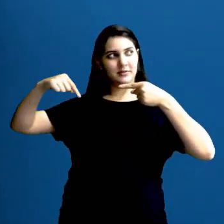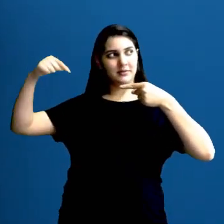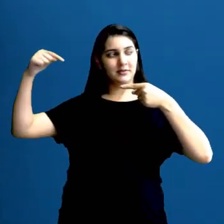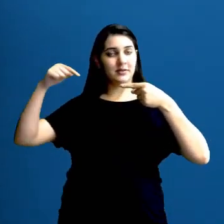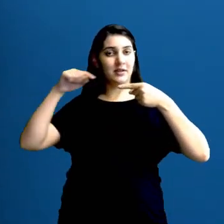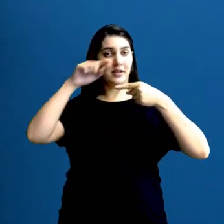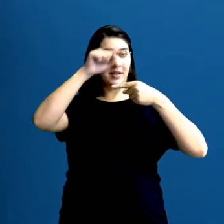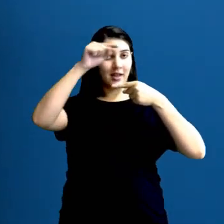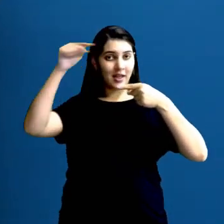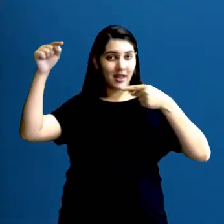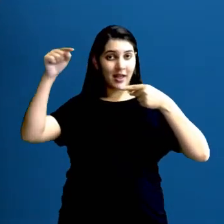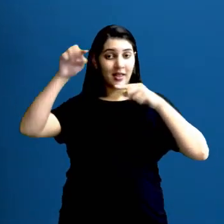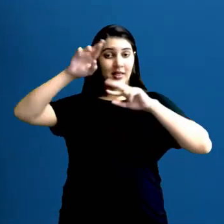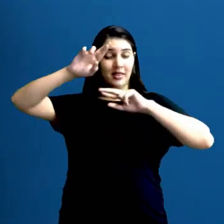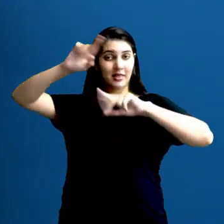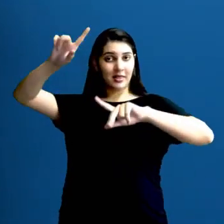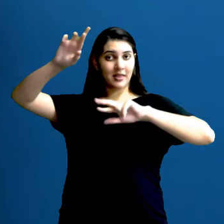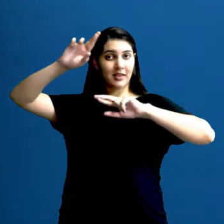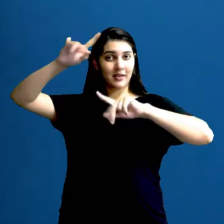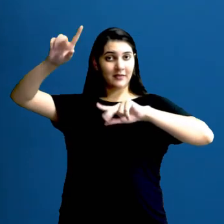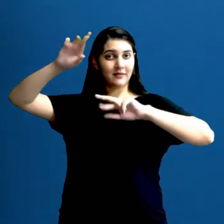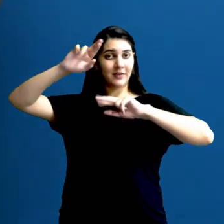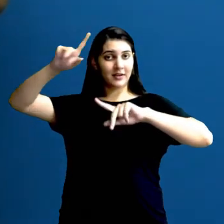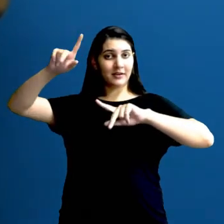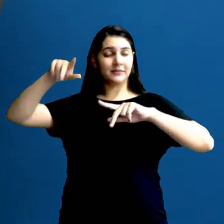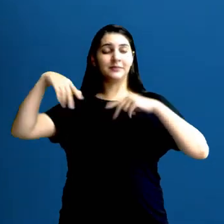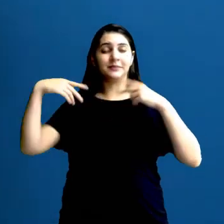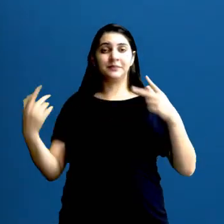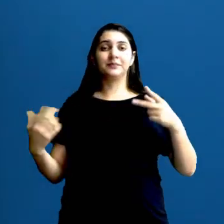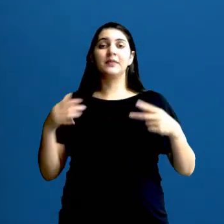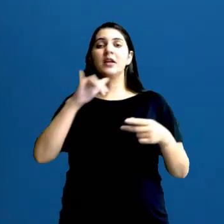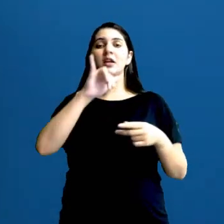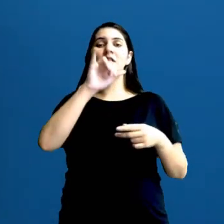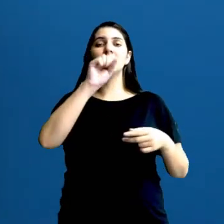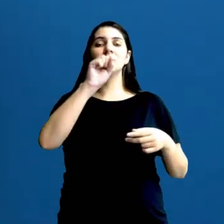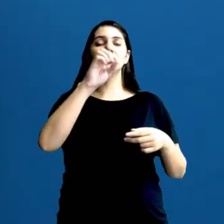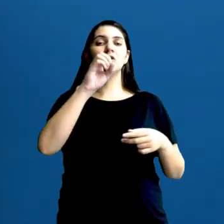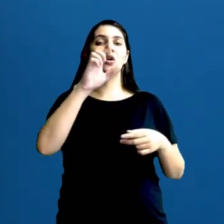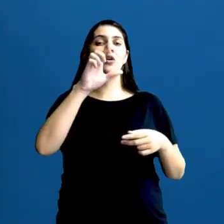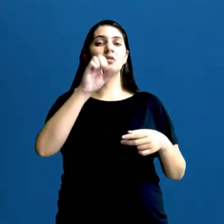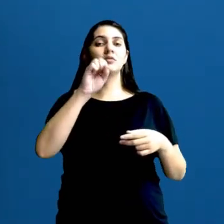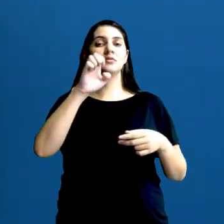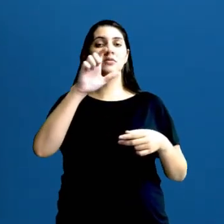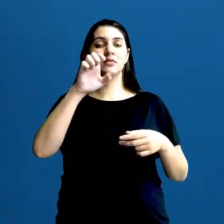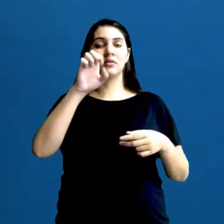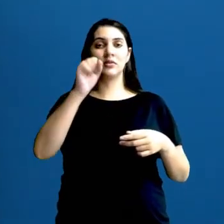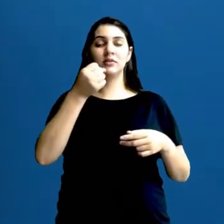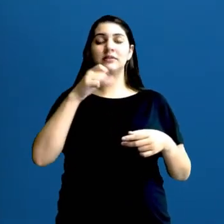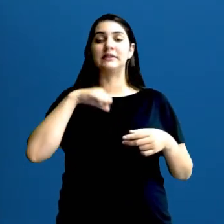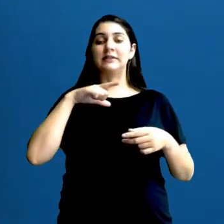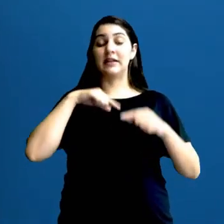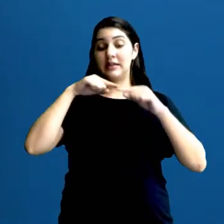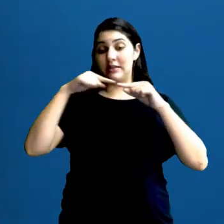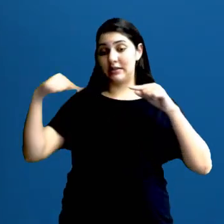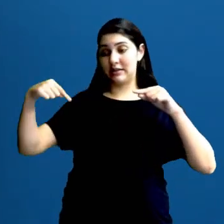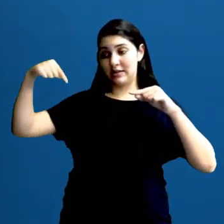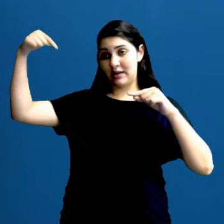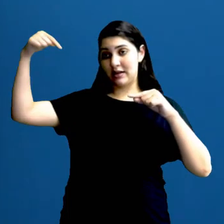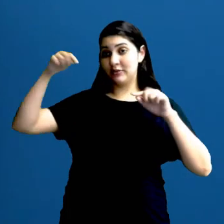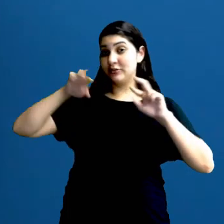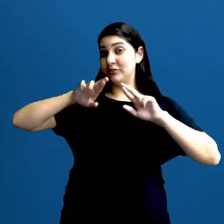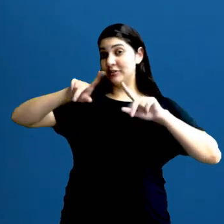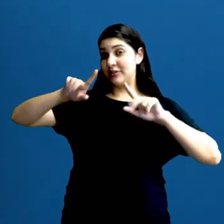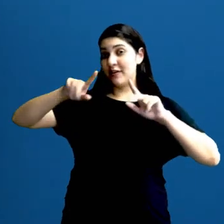paralelo a esse, é diferente. No trapézio isósceles, tem lados não paralelos